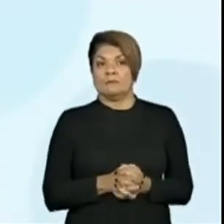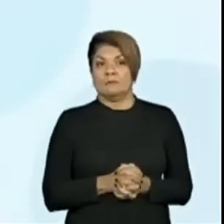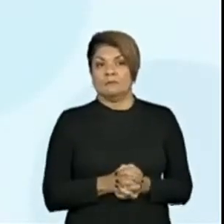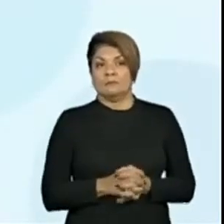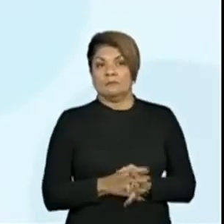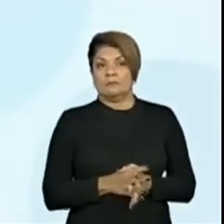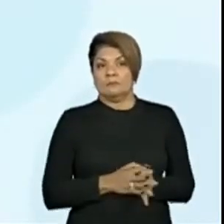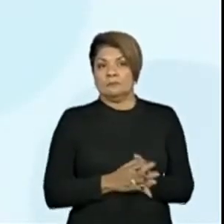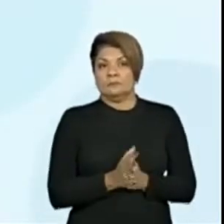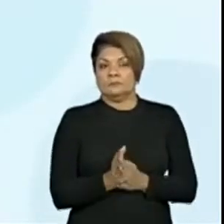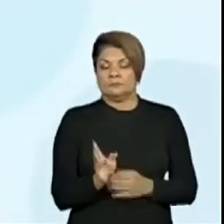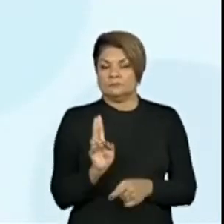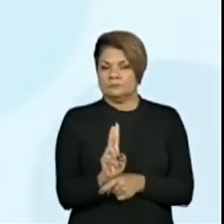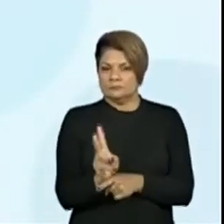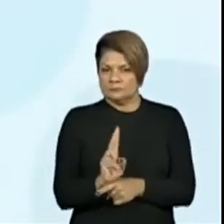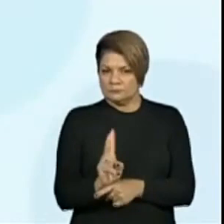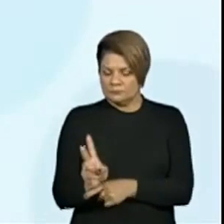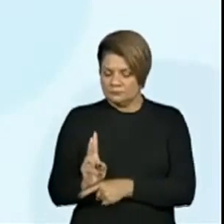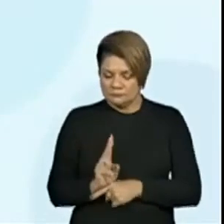parênteses. É o guardião.